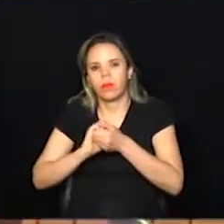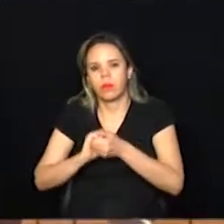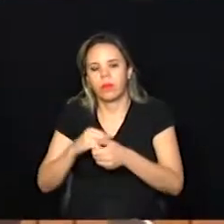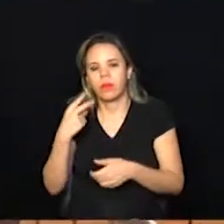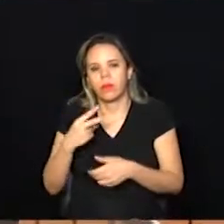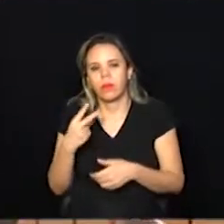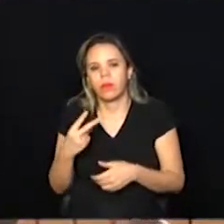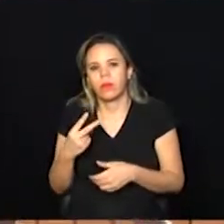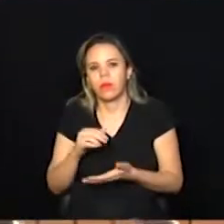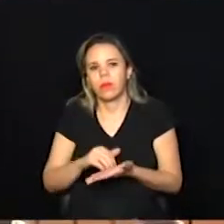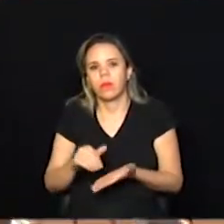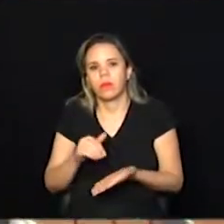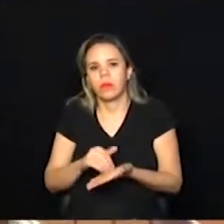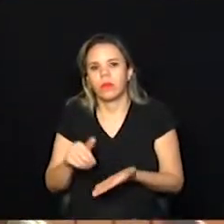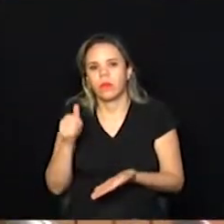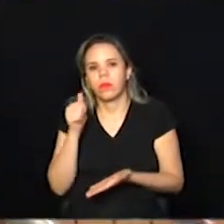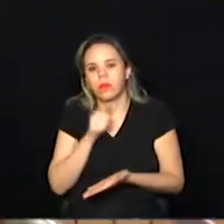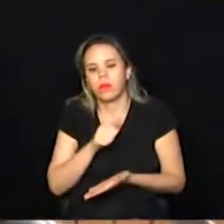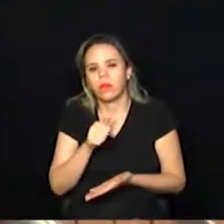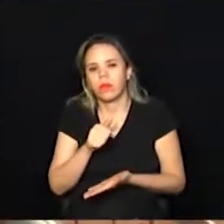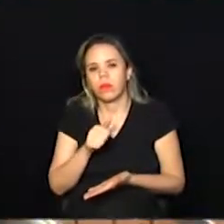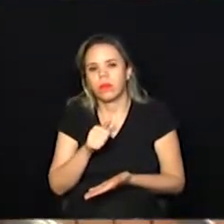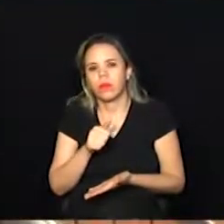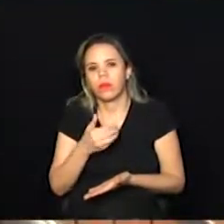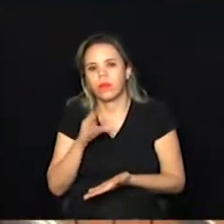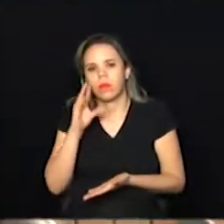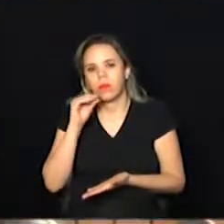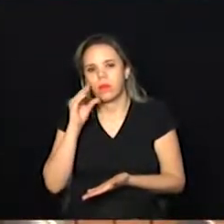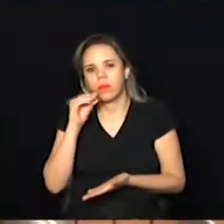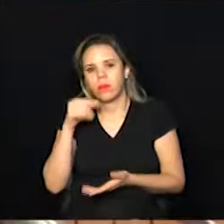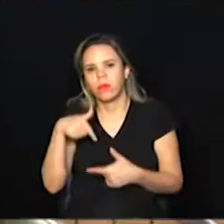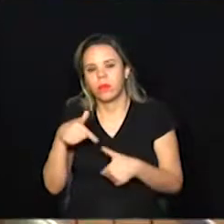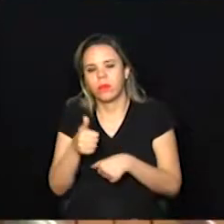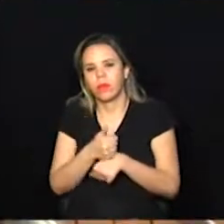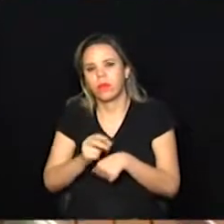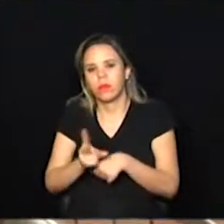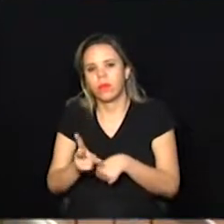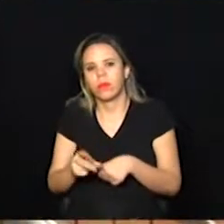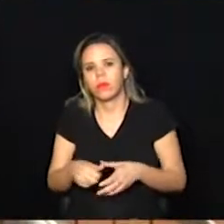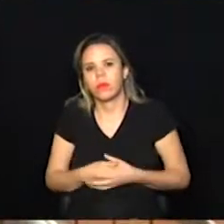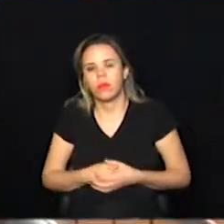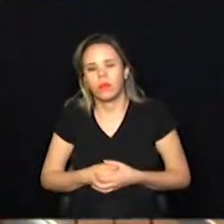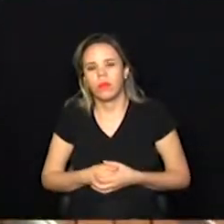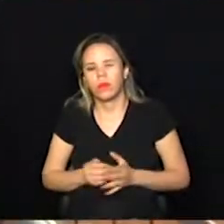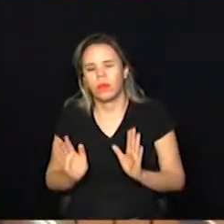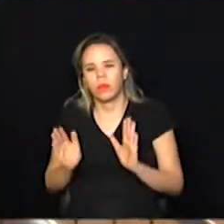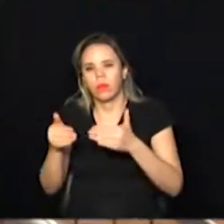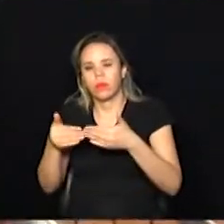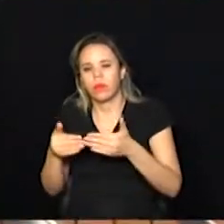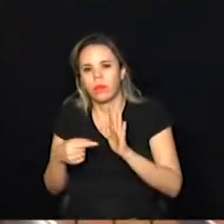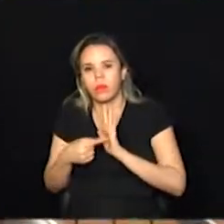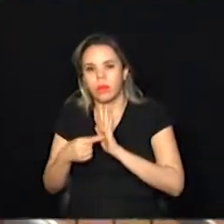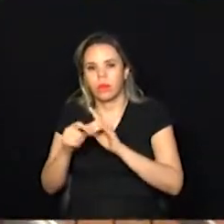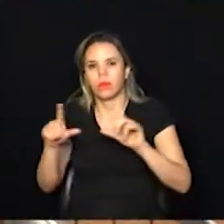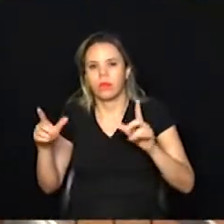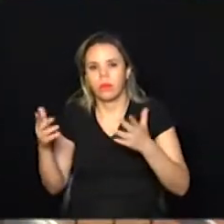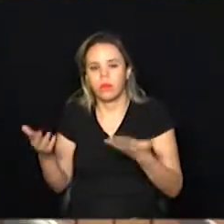vereadores, secretária, companheiros de trabalho diário. Eu foquei a nossa